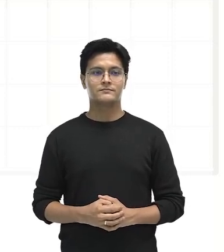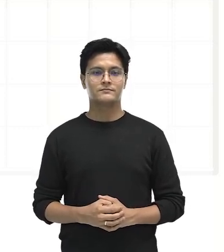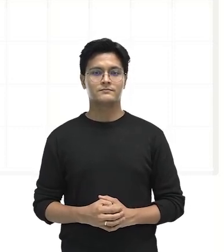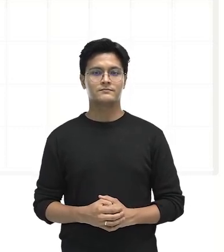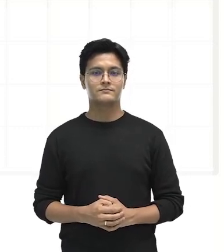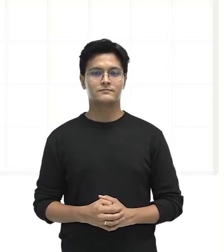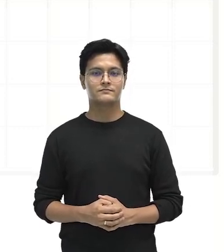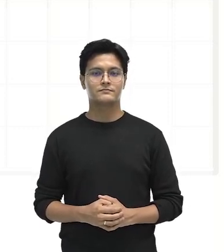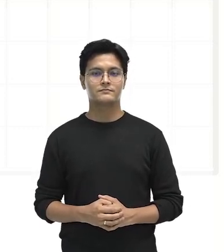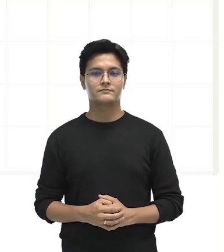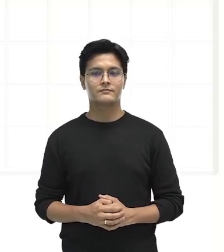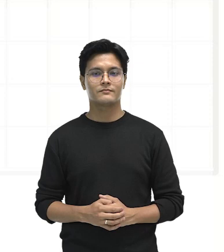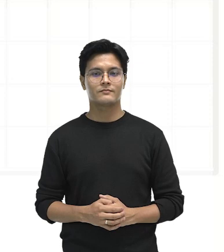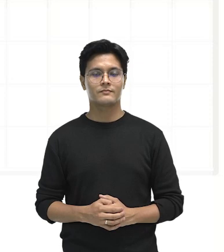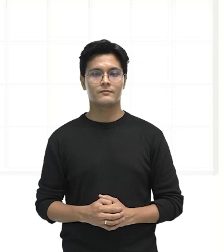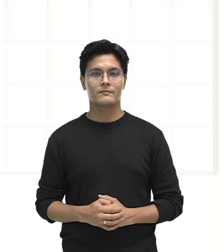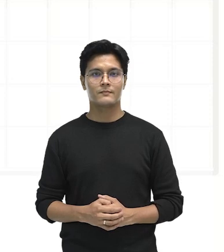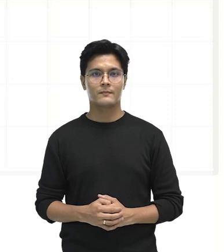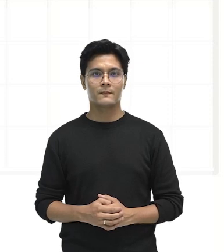colocar em verdinho mesmo.